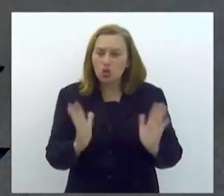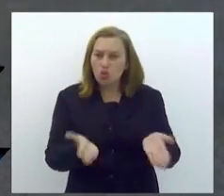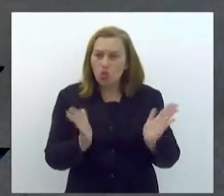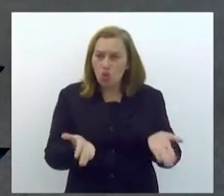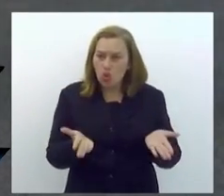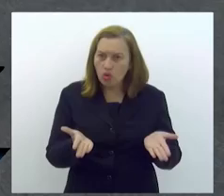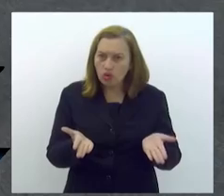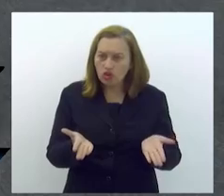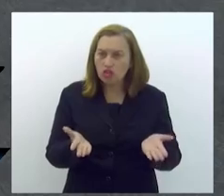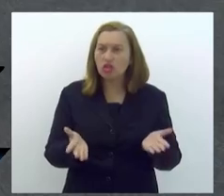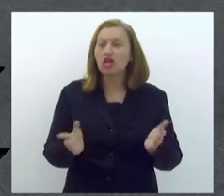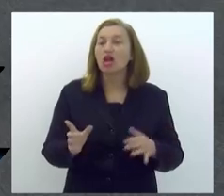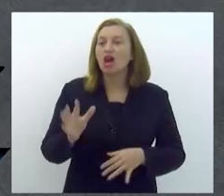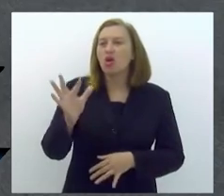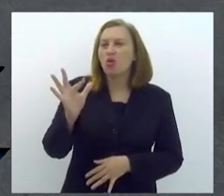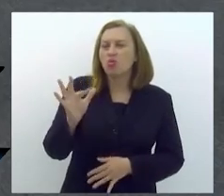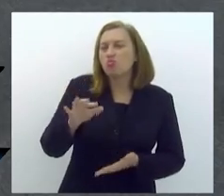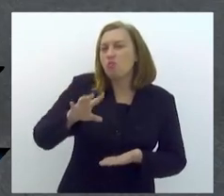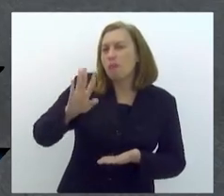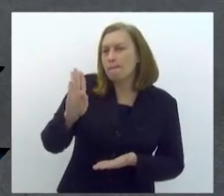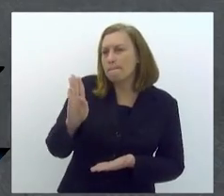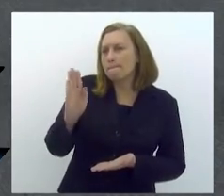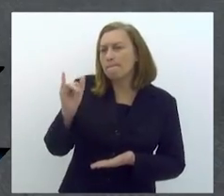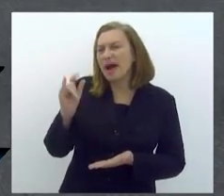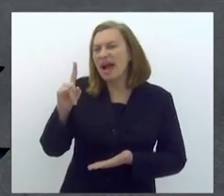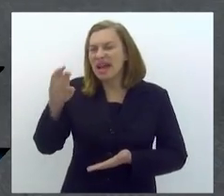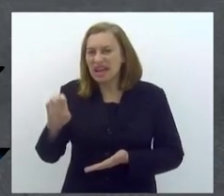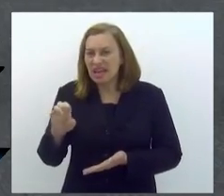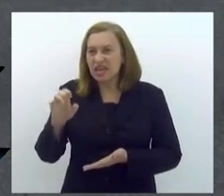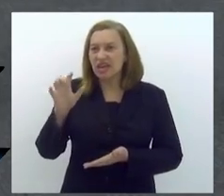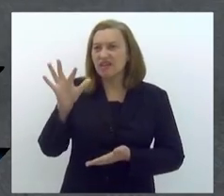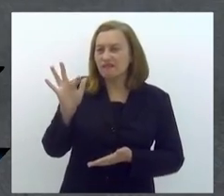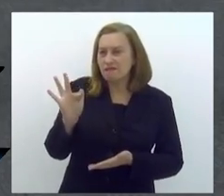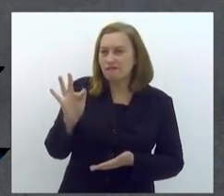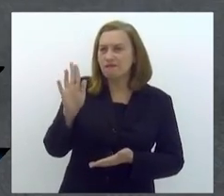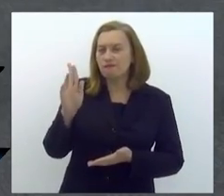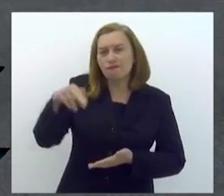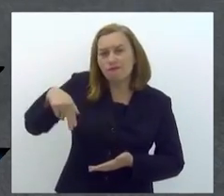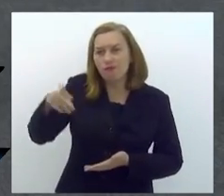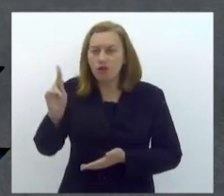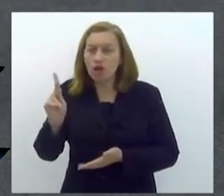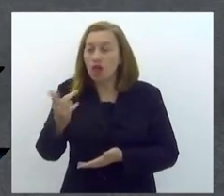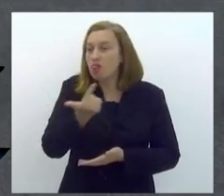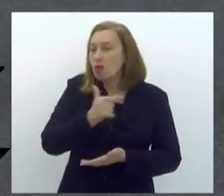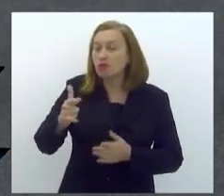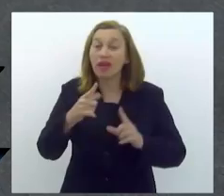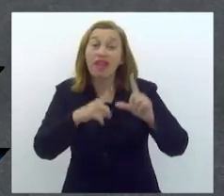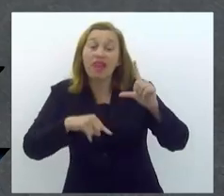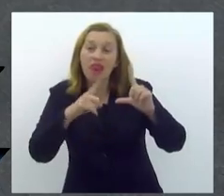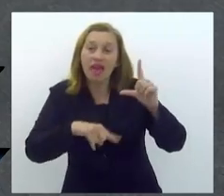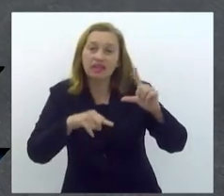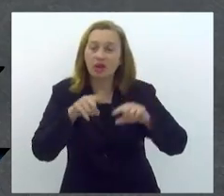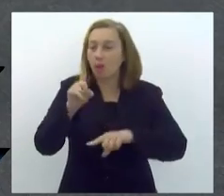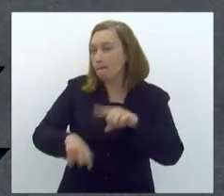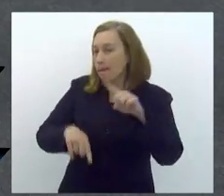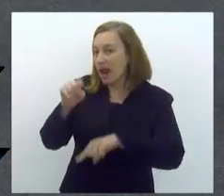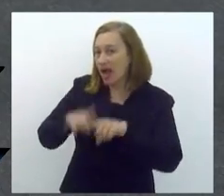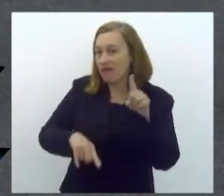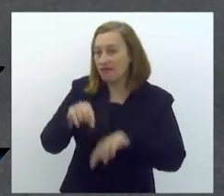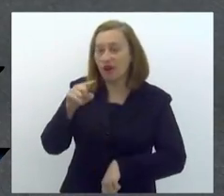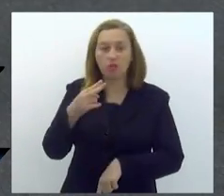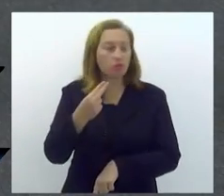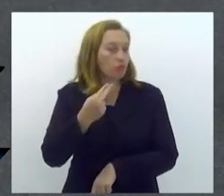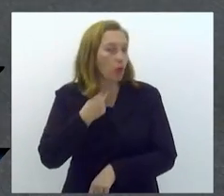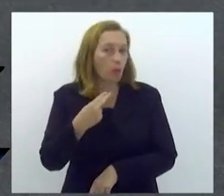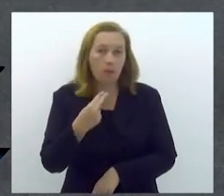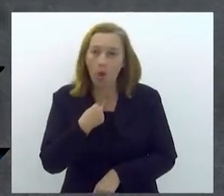um baile funk que não tem letra de música com palavrão não pode ter letra de música